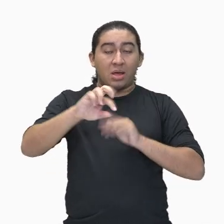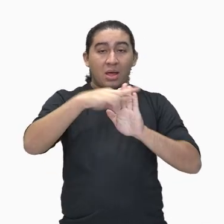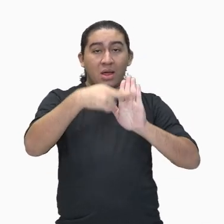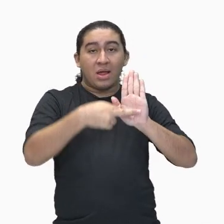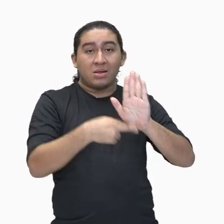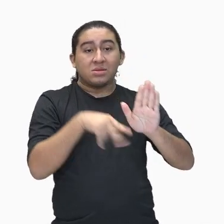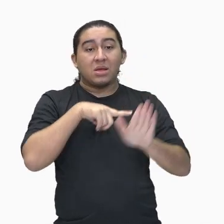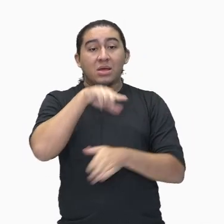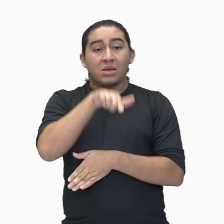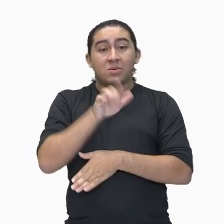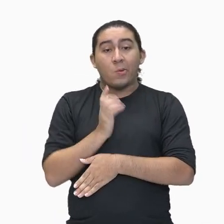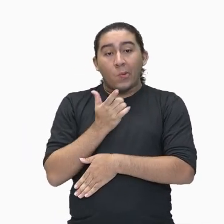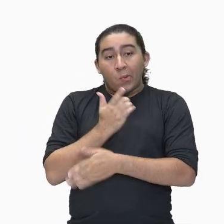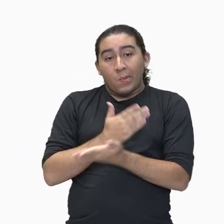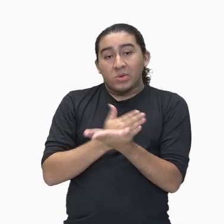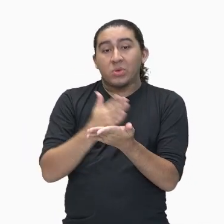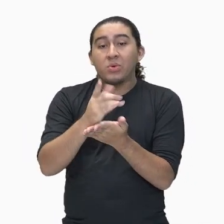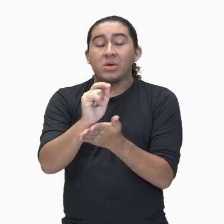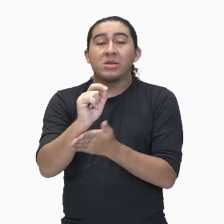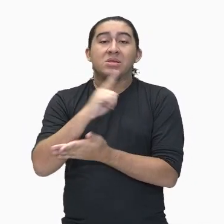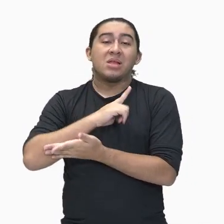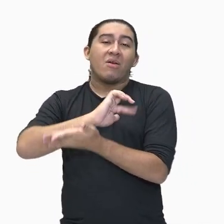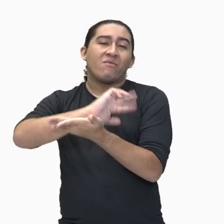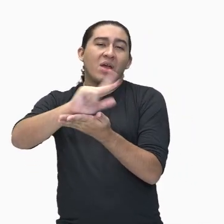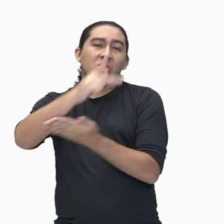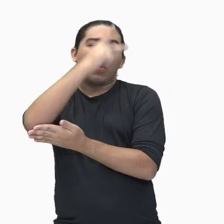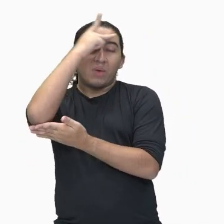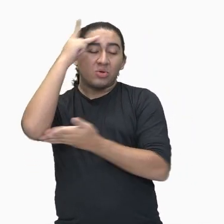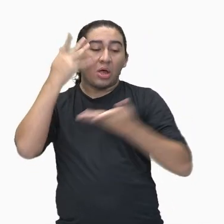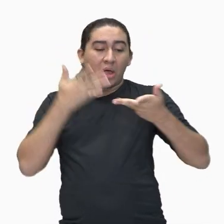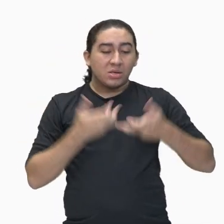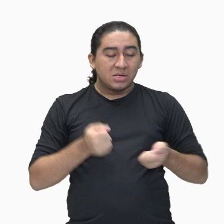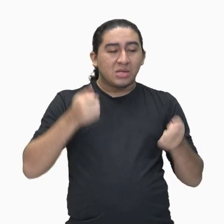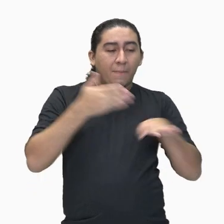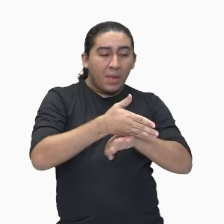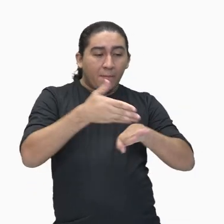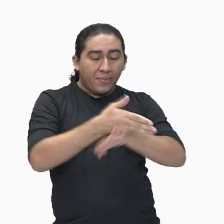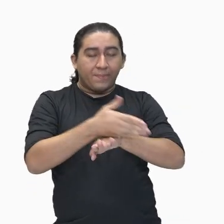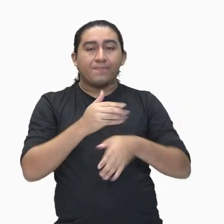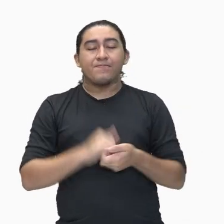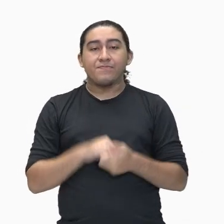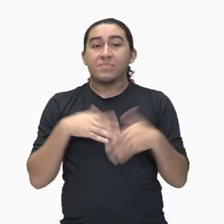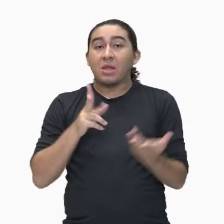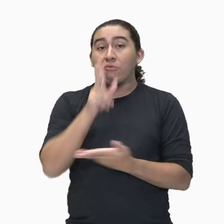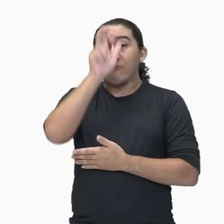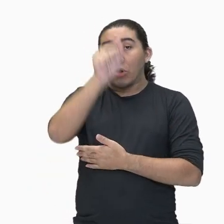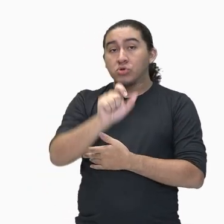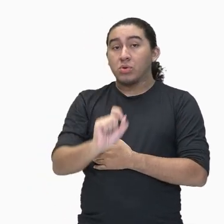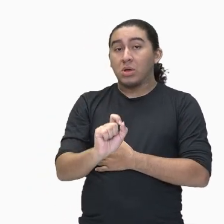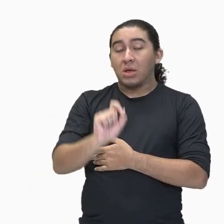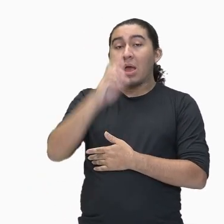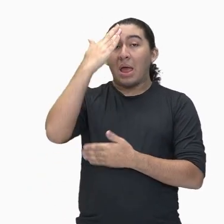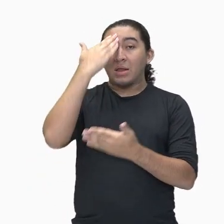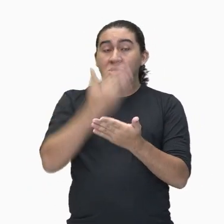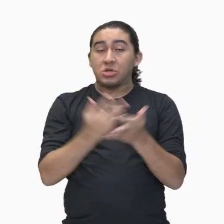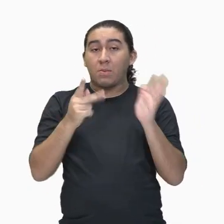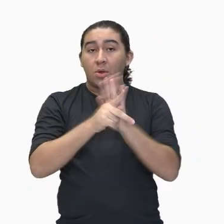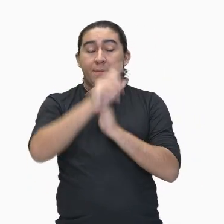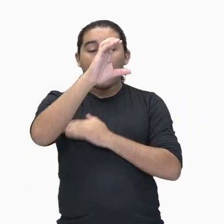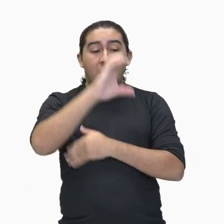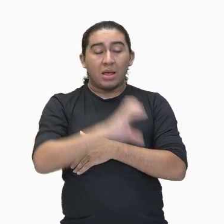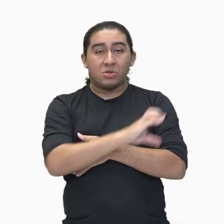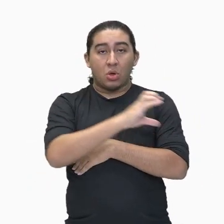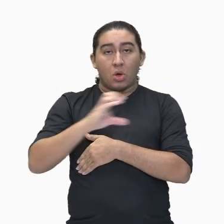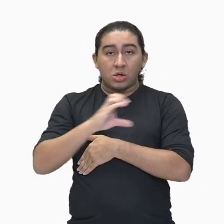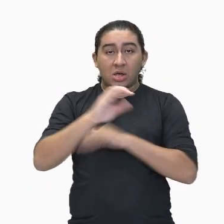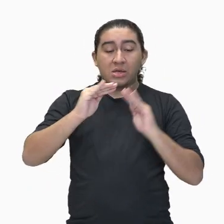adquiria os fiéis. Então vemos aí que o que era forte nessa época ainda era o teocentrismo e a Igreja Católica